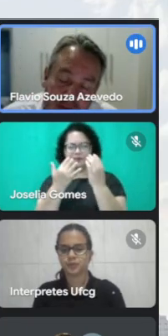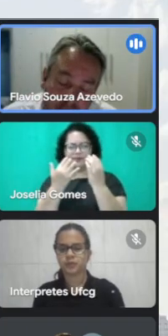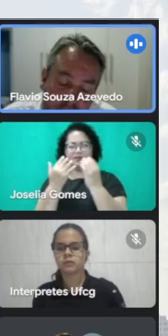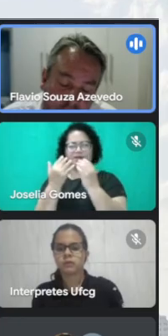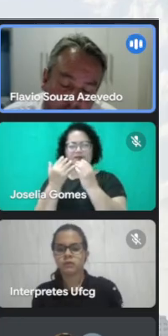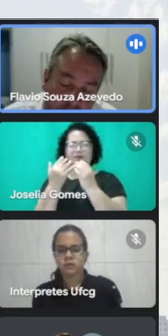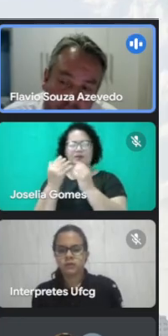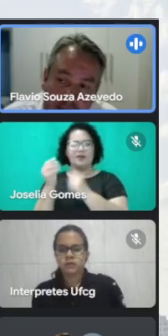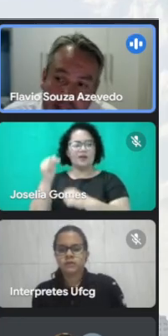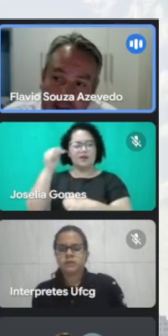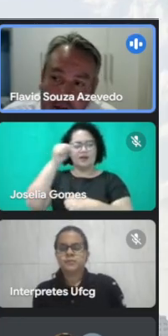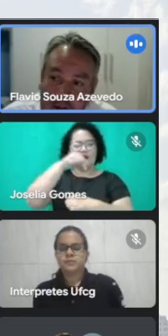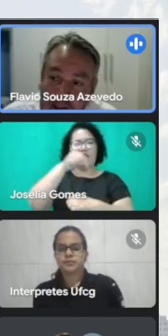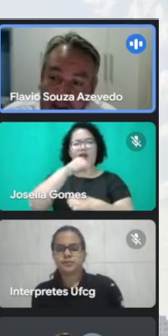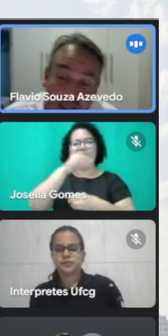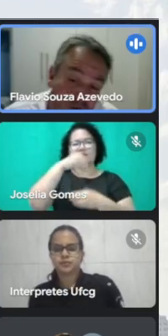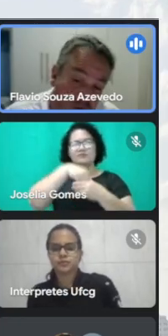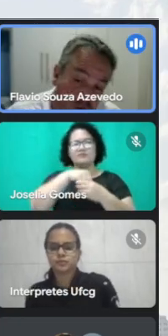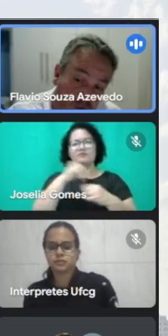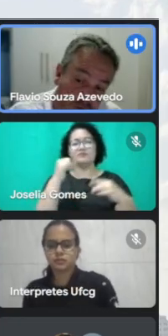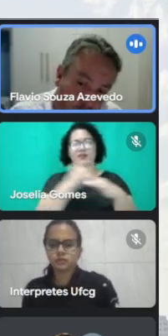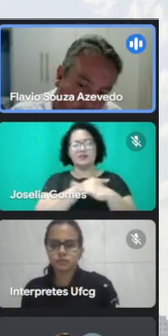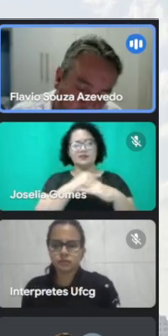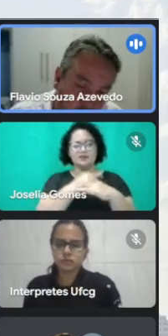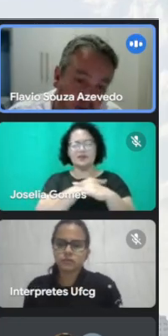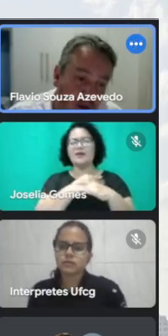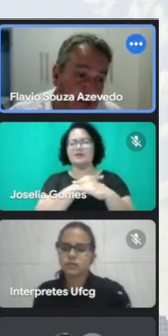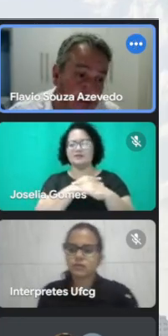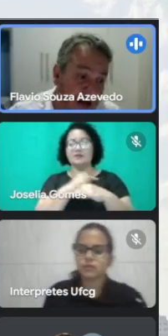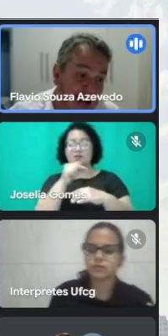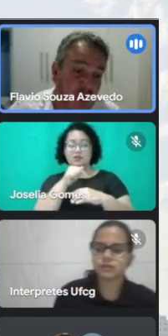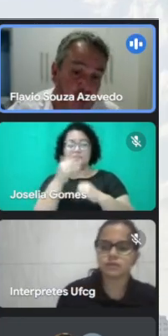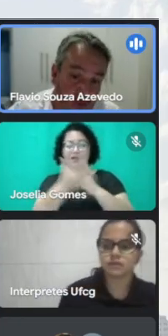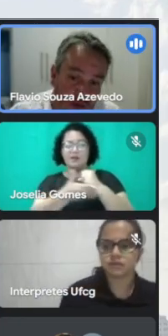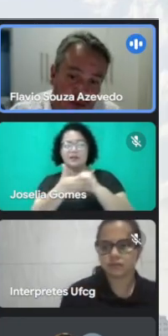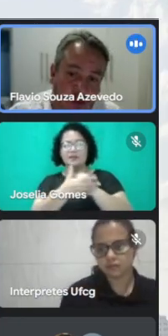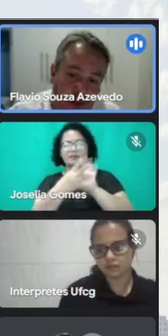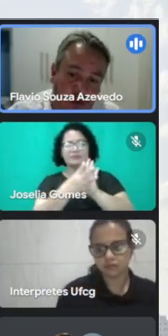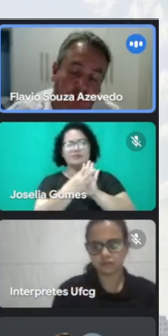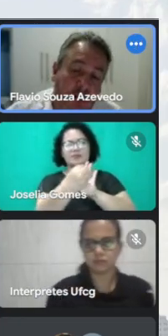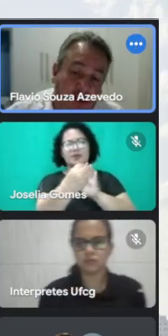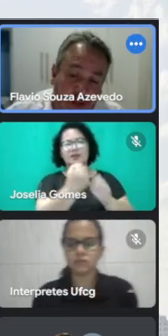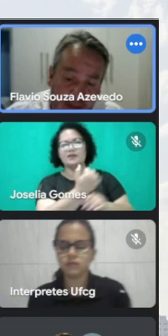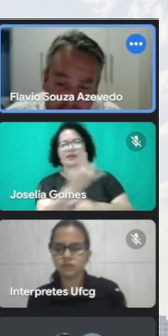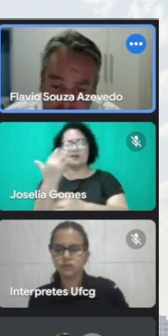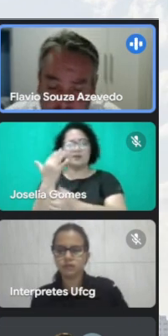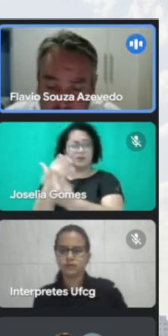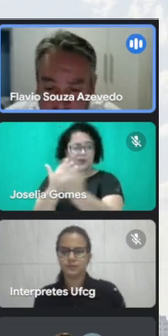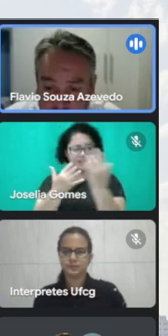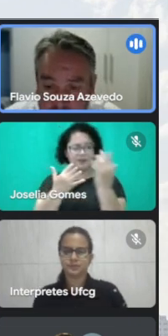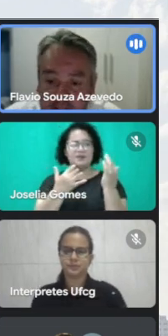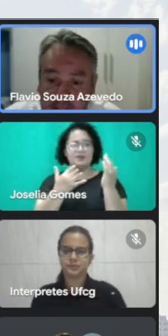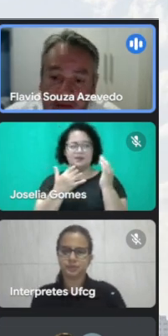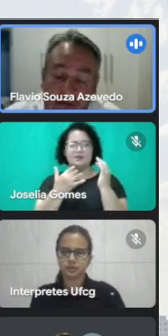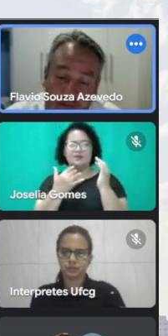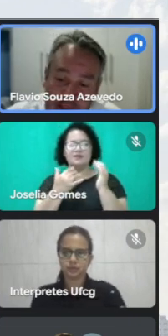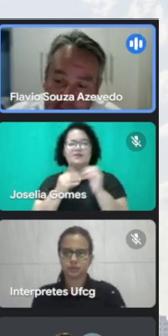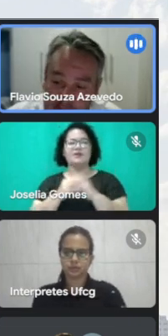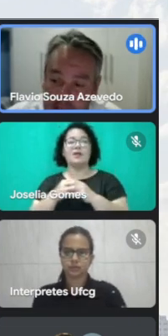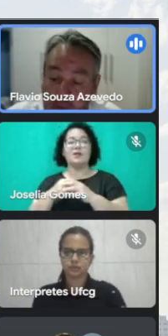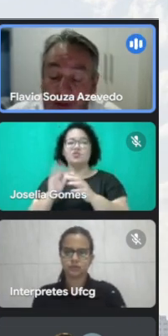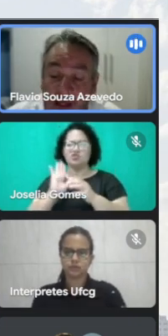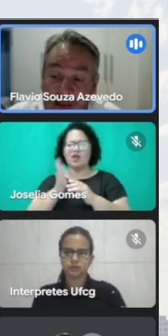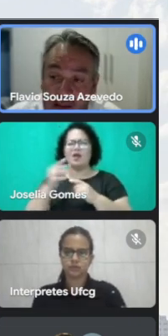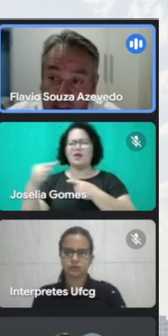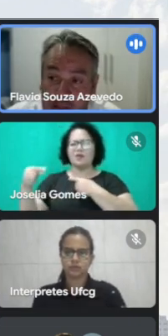dos princípios das soluções baseadas na natureza, que é um discurso político para ações que se traduzem, né,